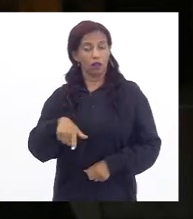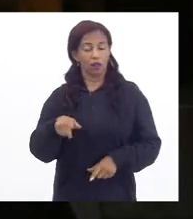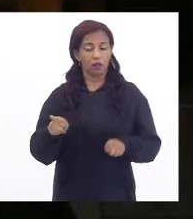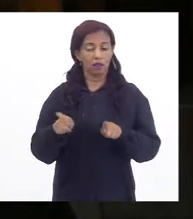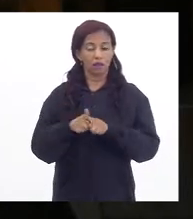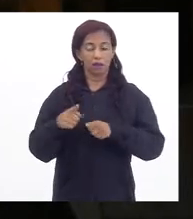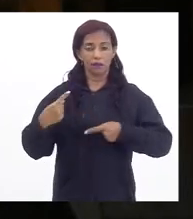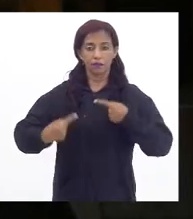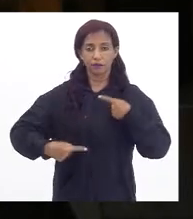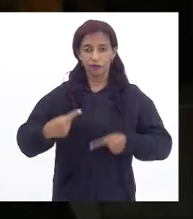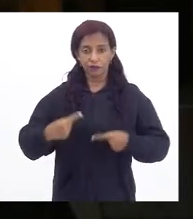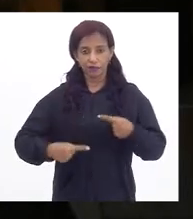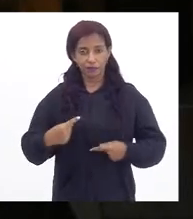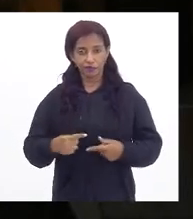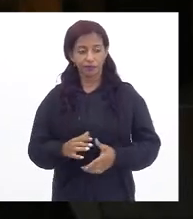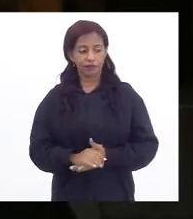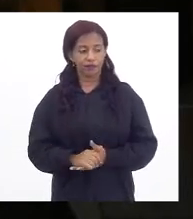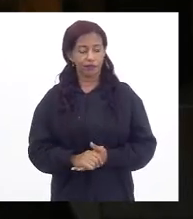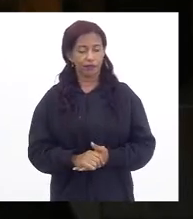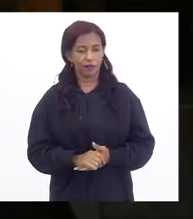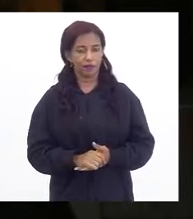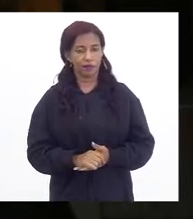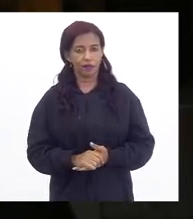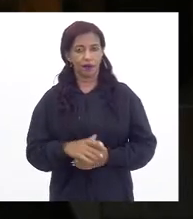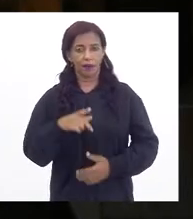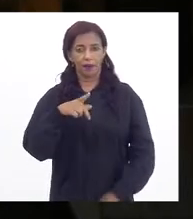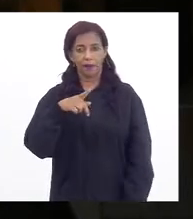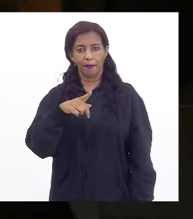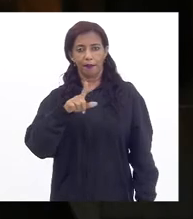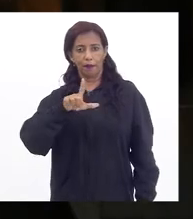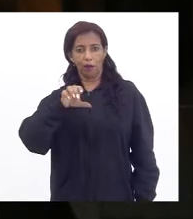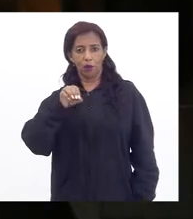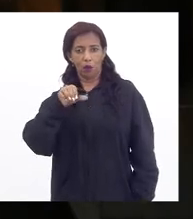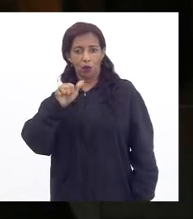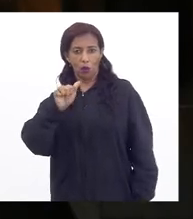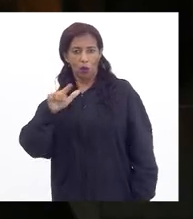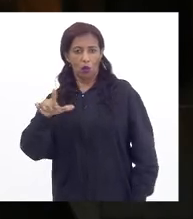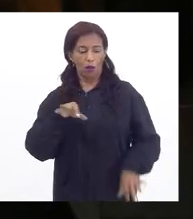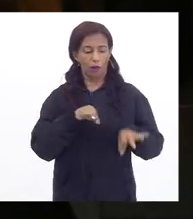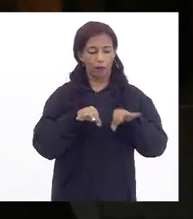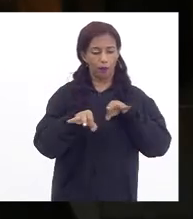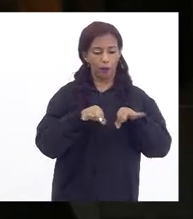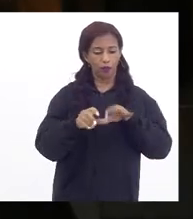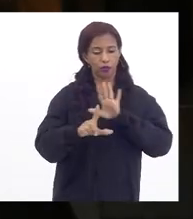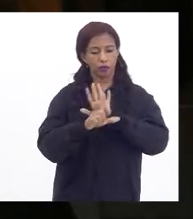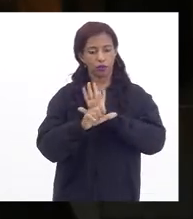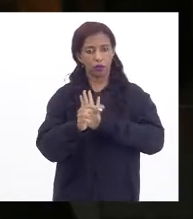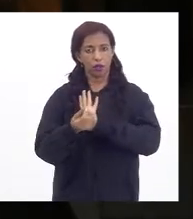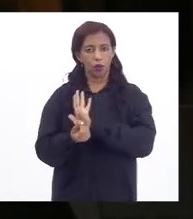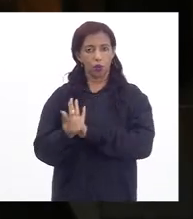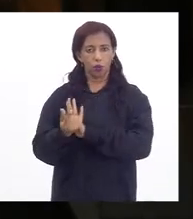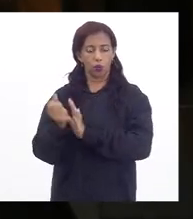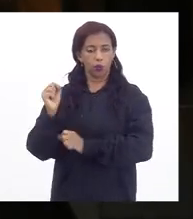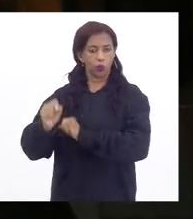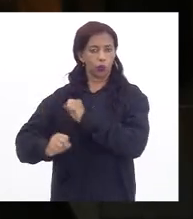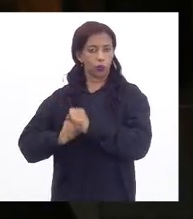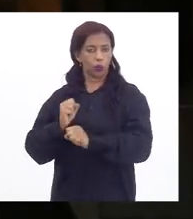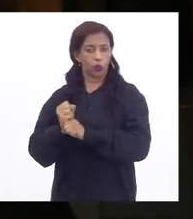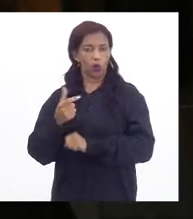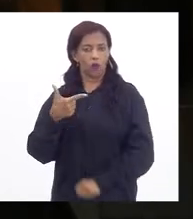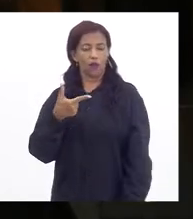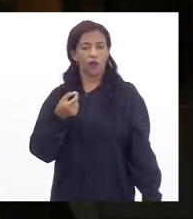as discussões do PLOA, do projeto de lei do orçamento anual